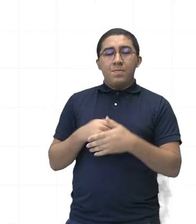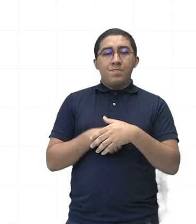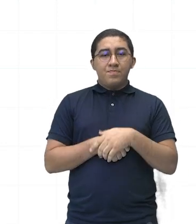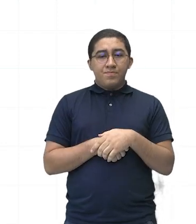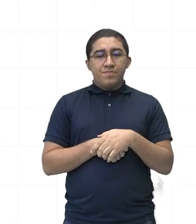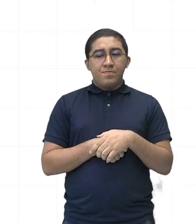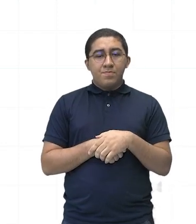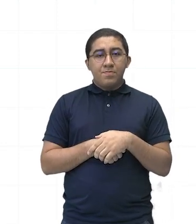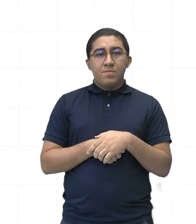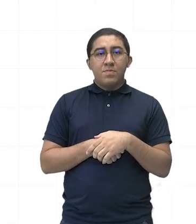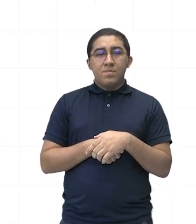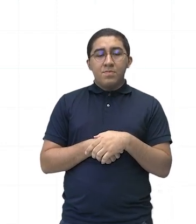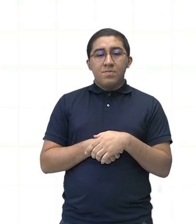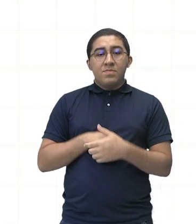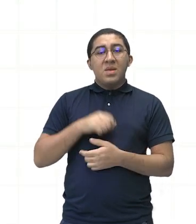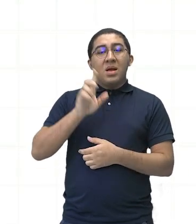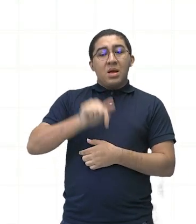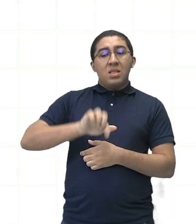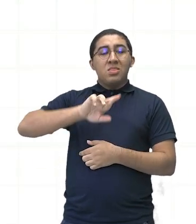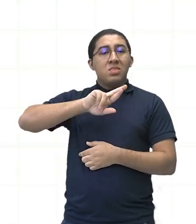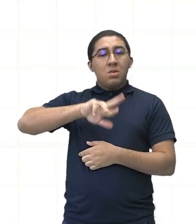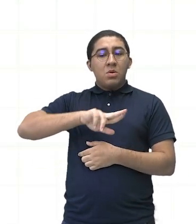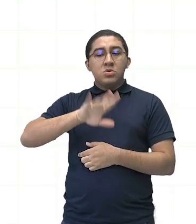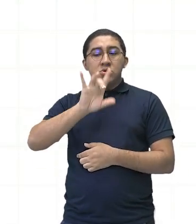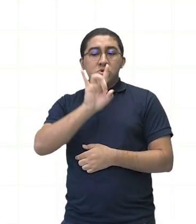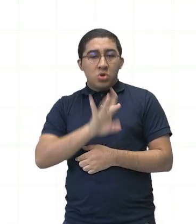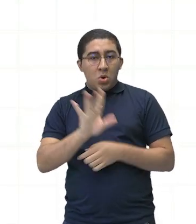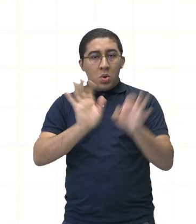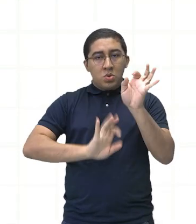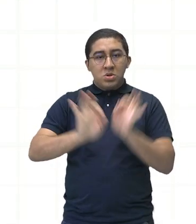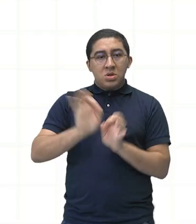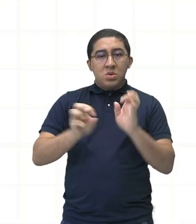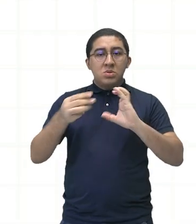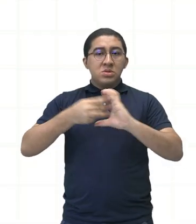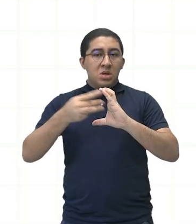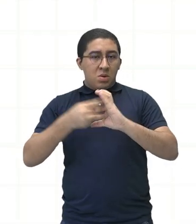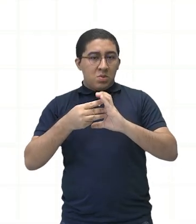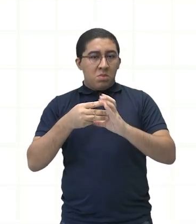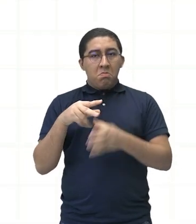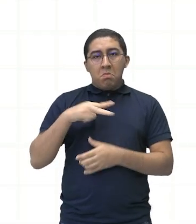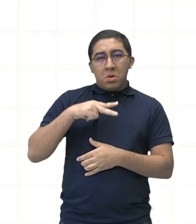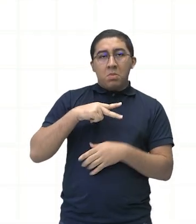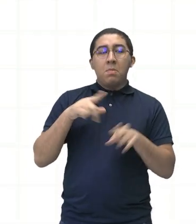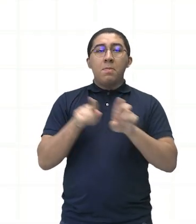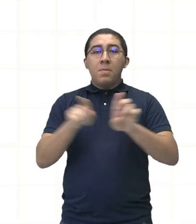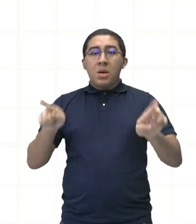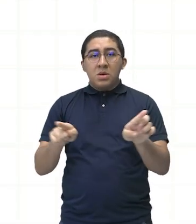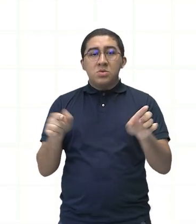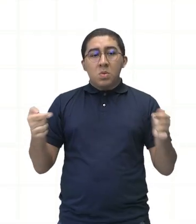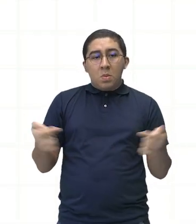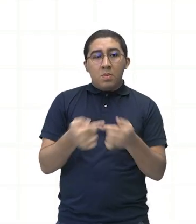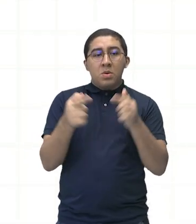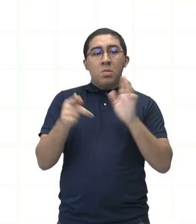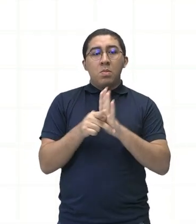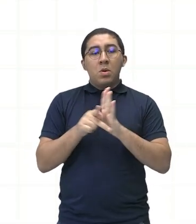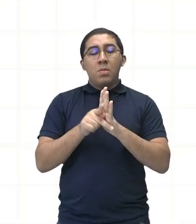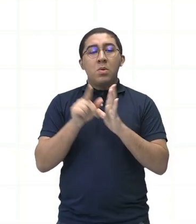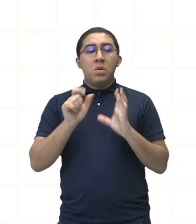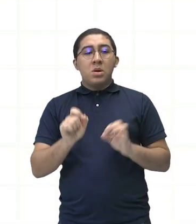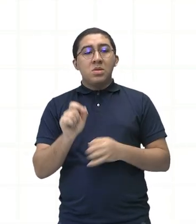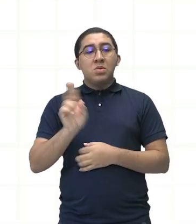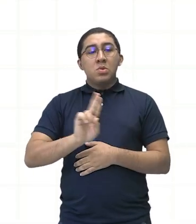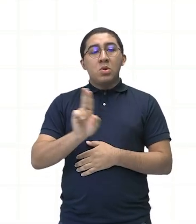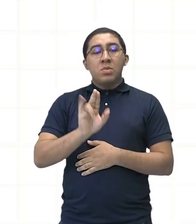ela envolve não somente a divisão celular em si, que é a mitose, como envolve esse processo chamado